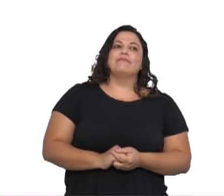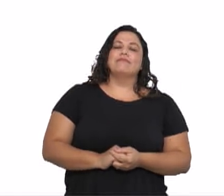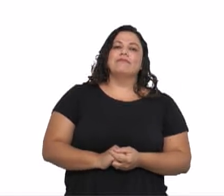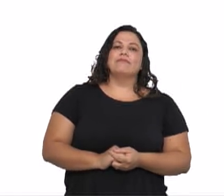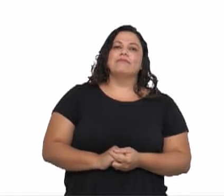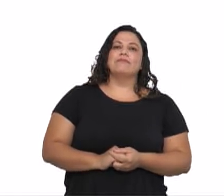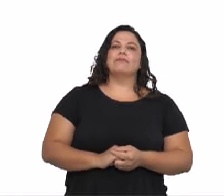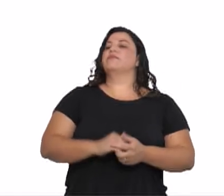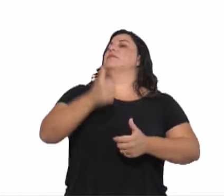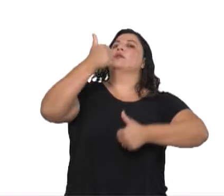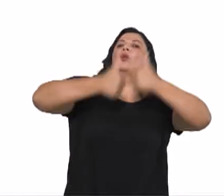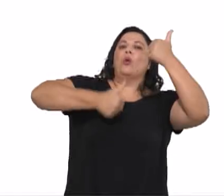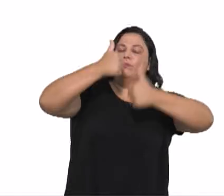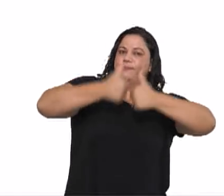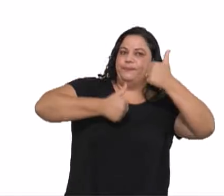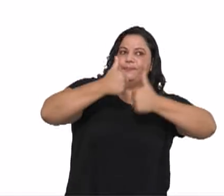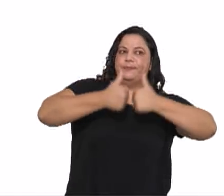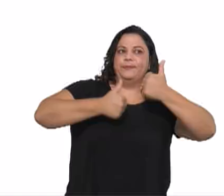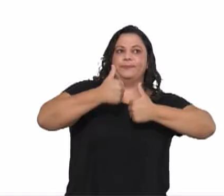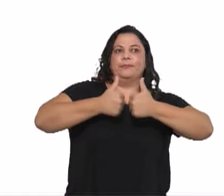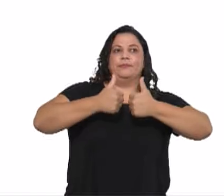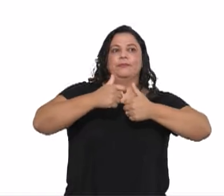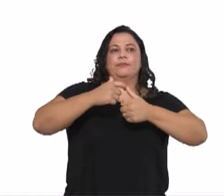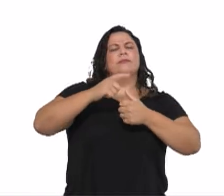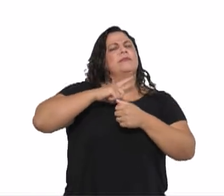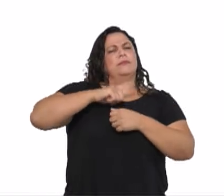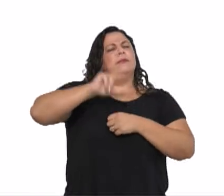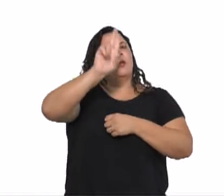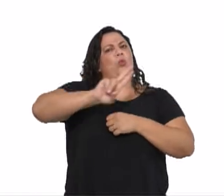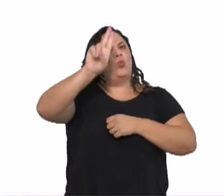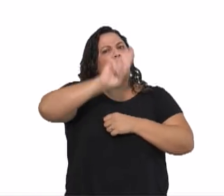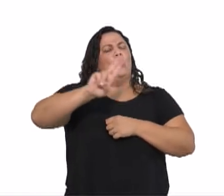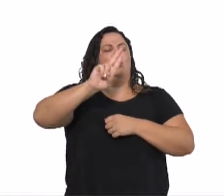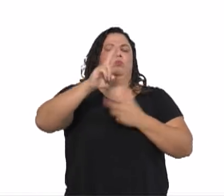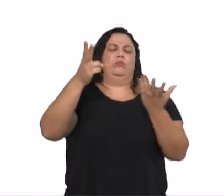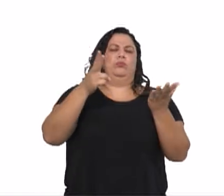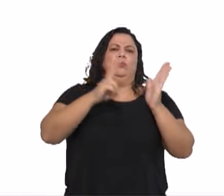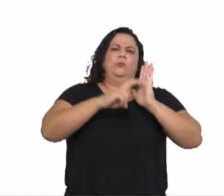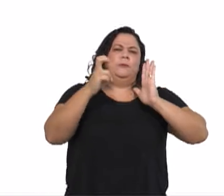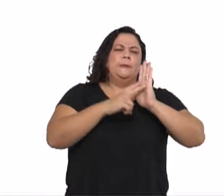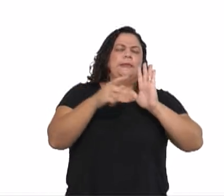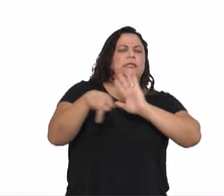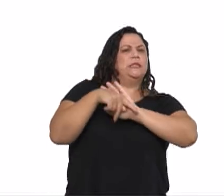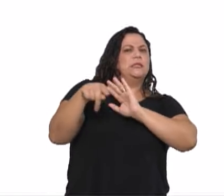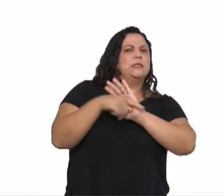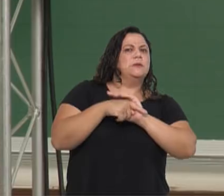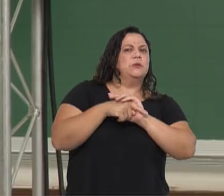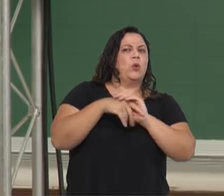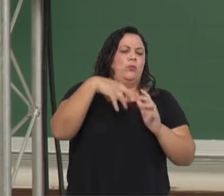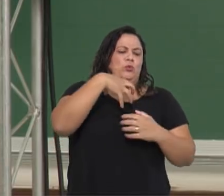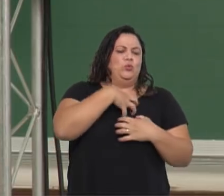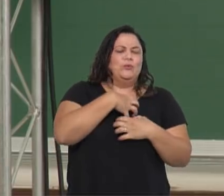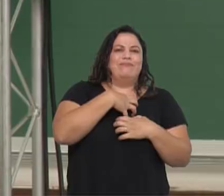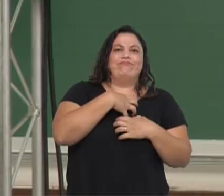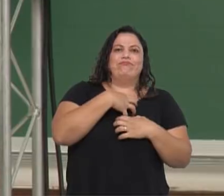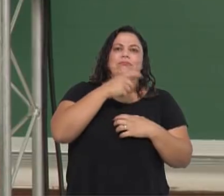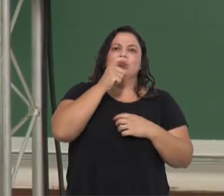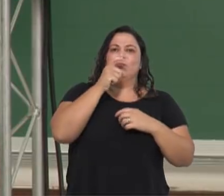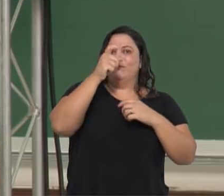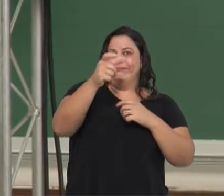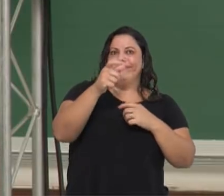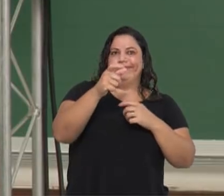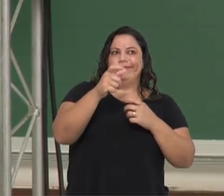No futebol, há o uso de vocabulário específico. E quando eu falo de vocabulário específico, eu estou falando